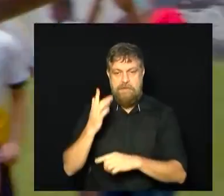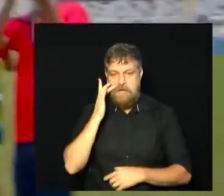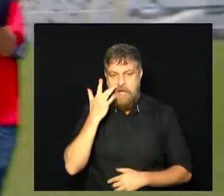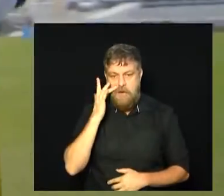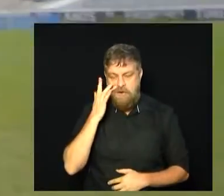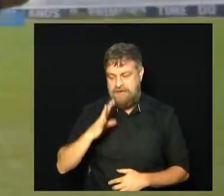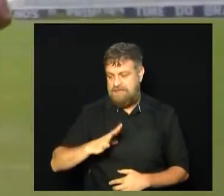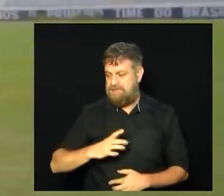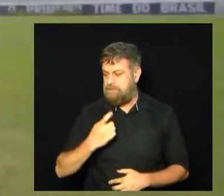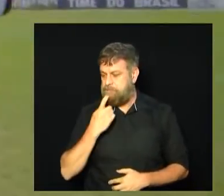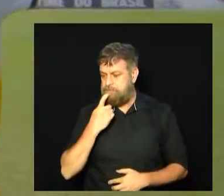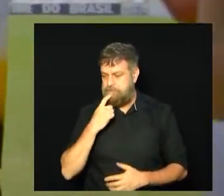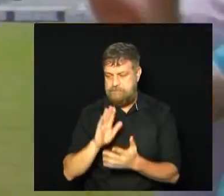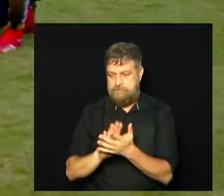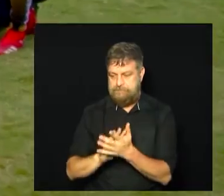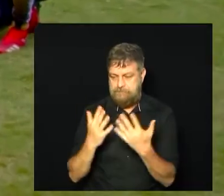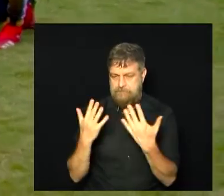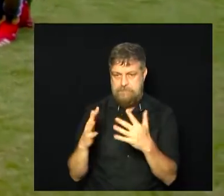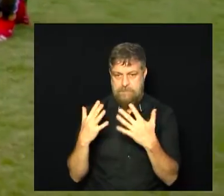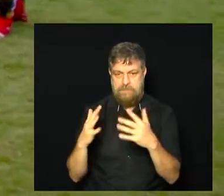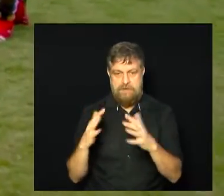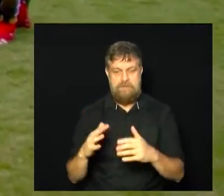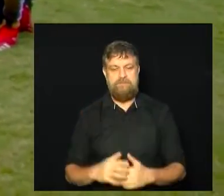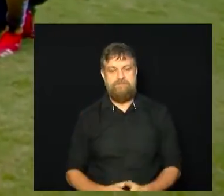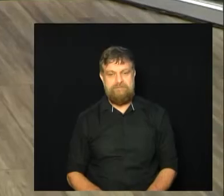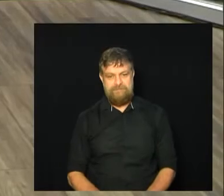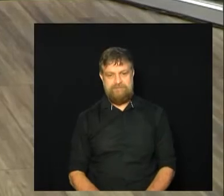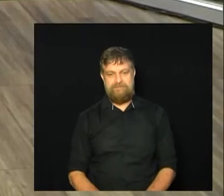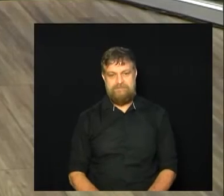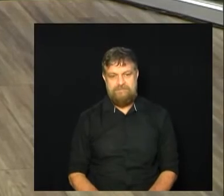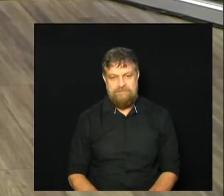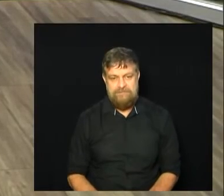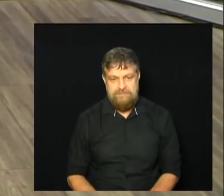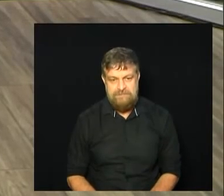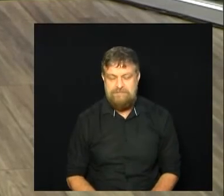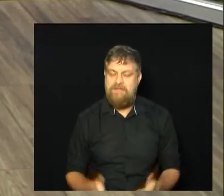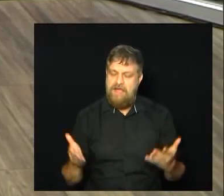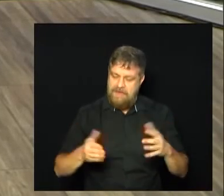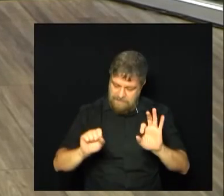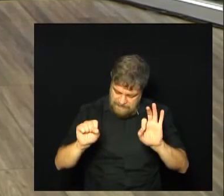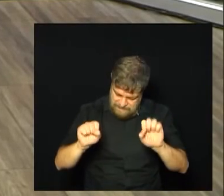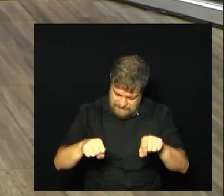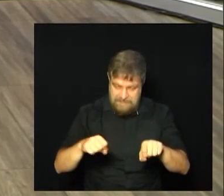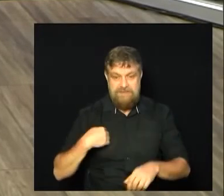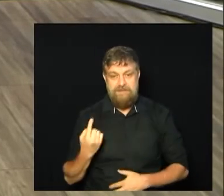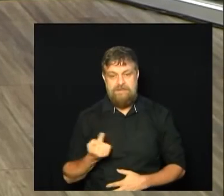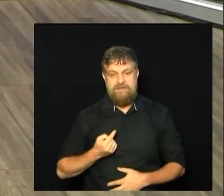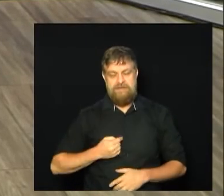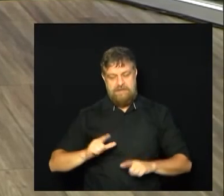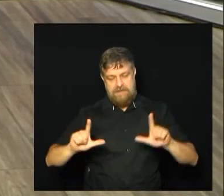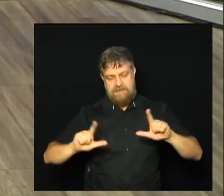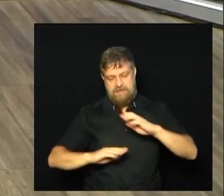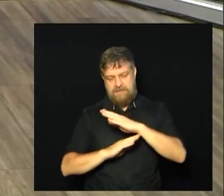Amador de Campinas. Parabéns às equipes. Agora sim, o Câmara Notícia fica por